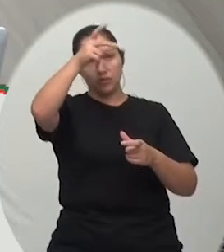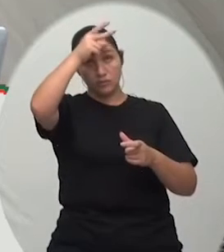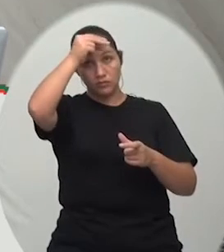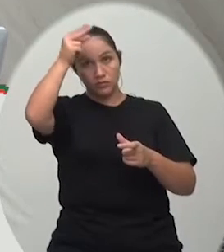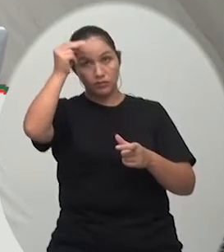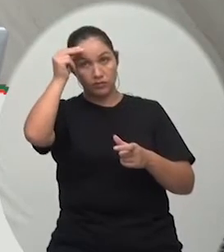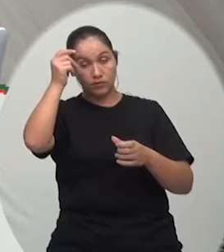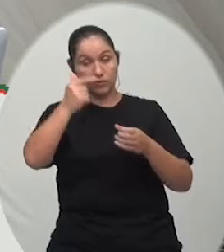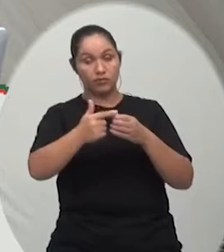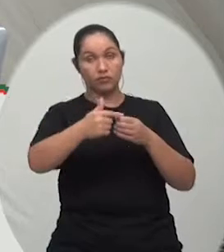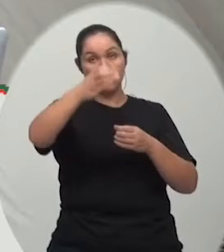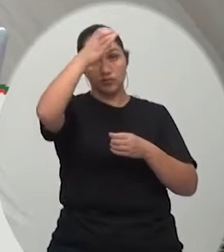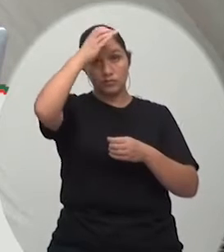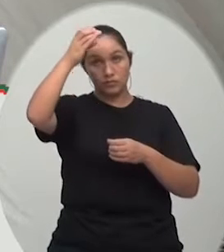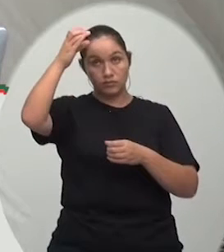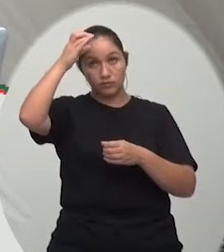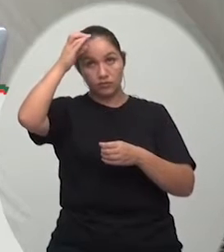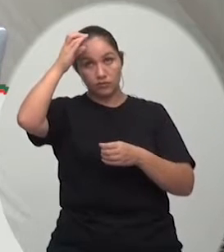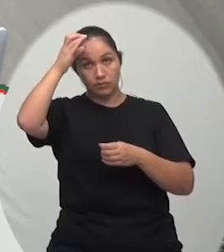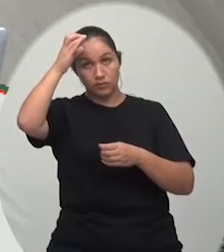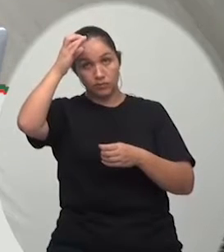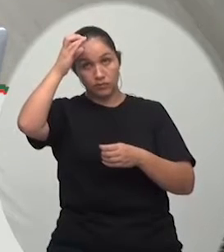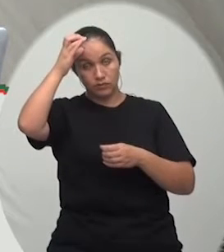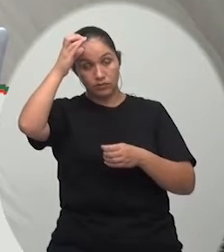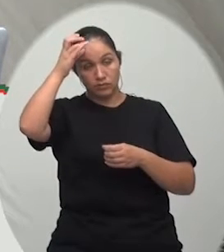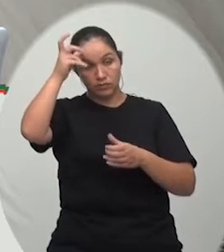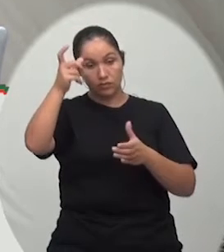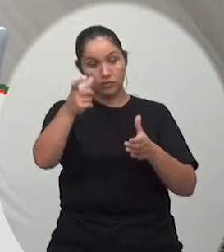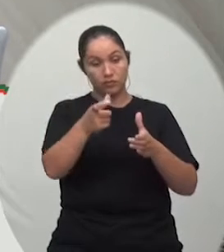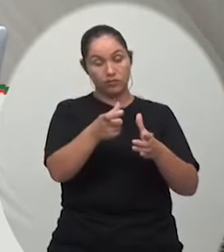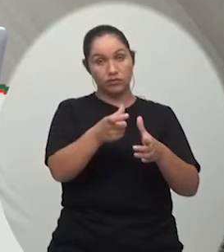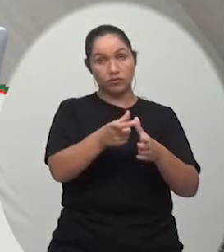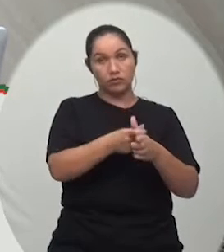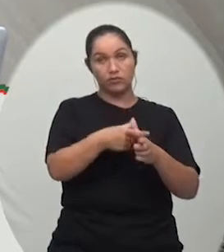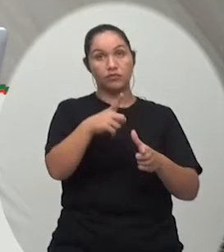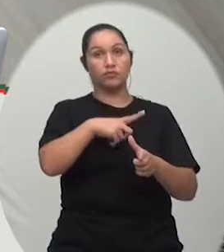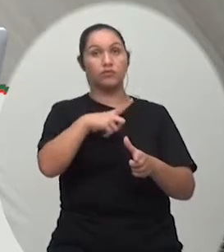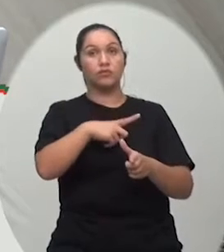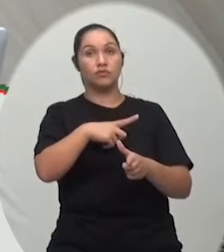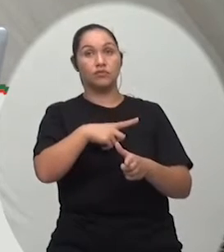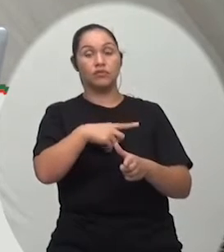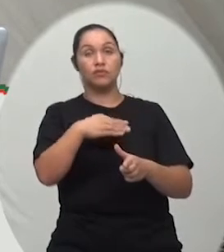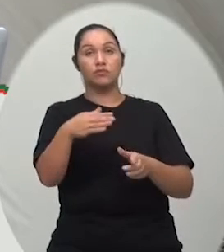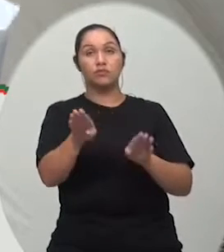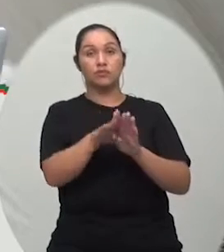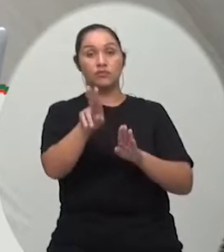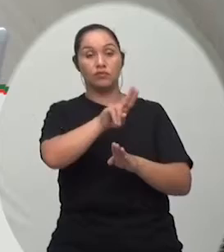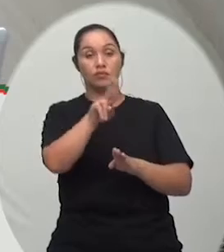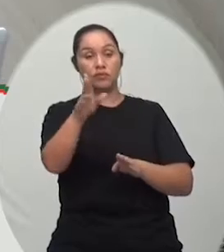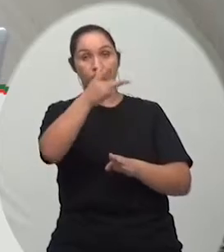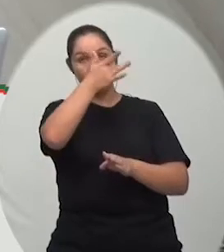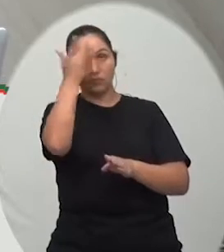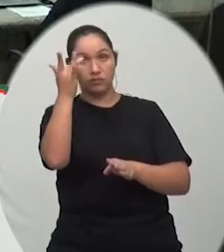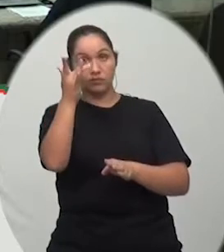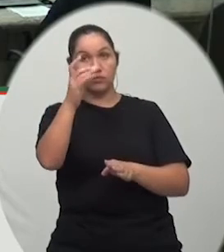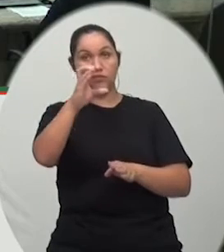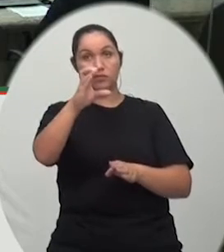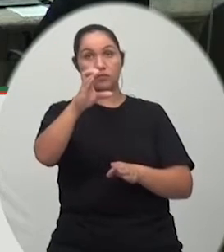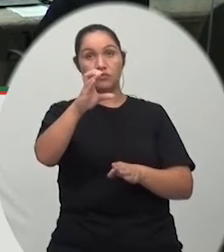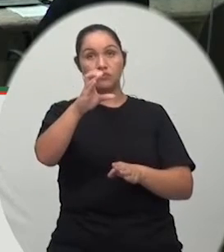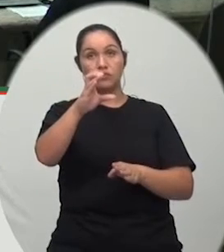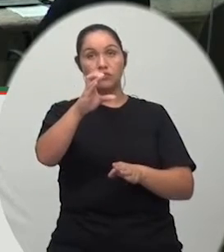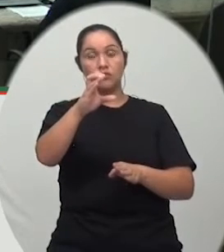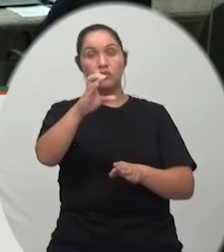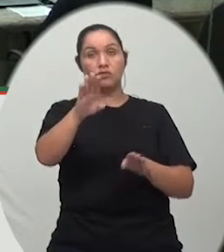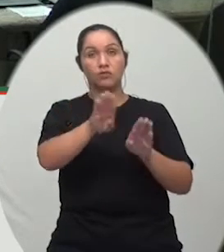lista na ordem decrescente dos valores com nomes de cada credor, pessoa física e jurídica. O requerimento está